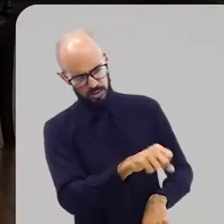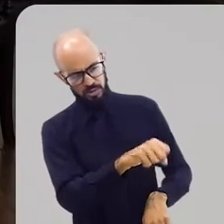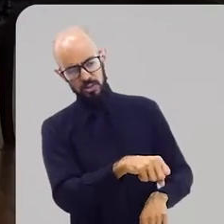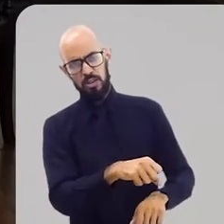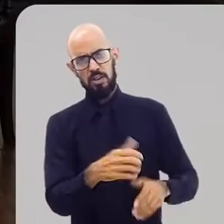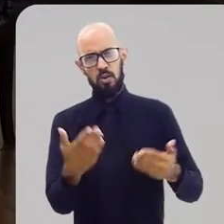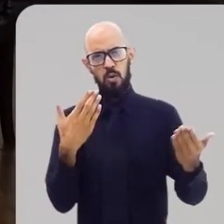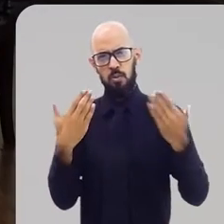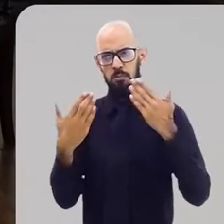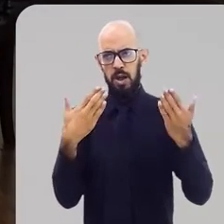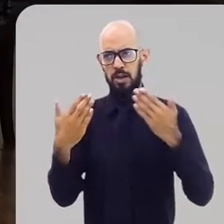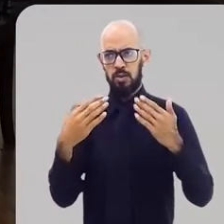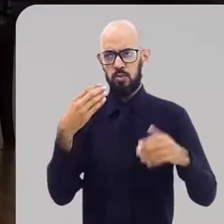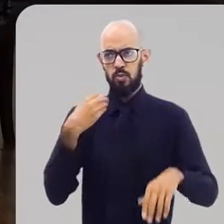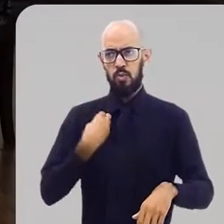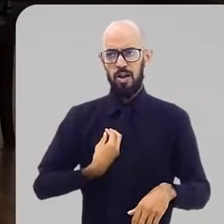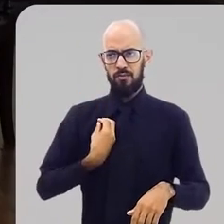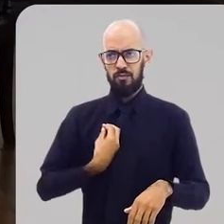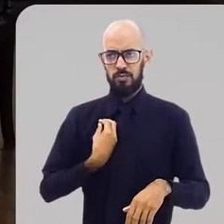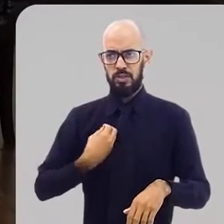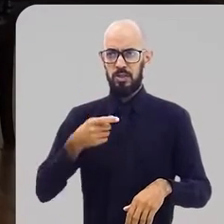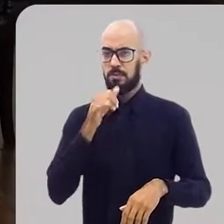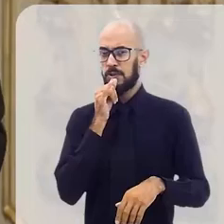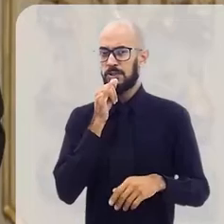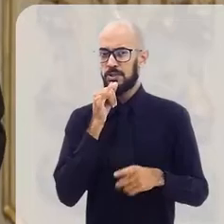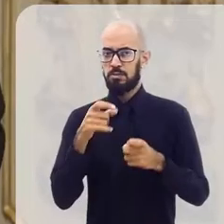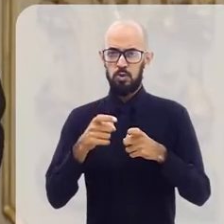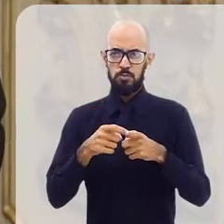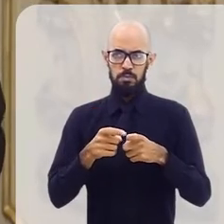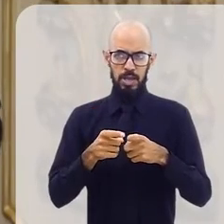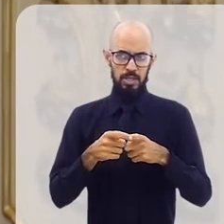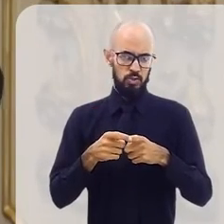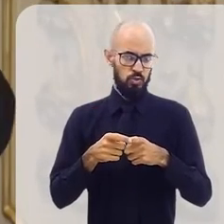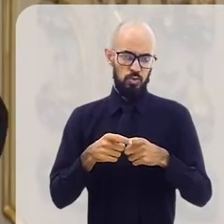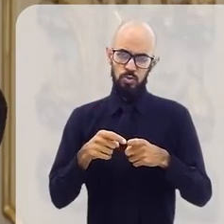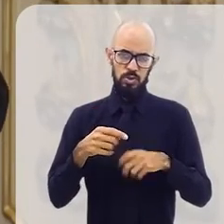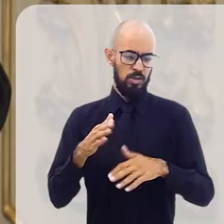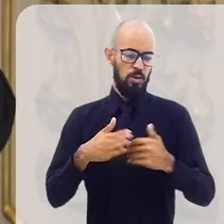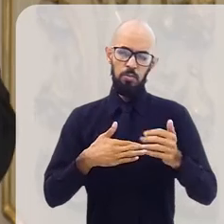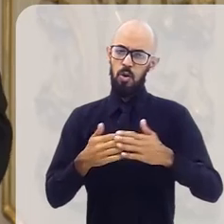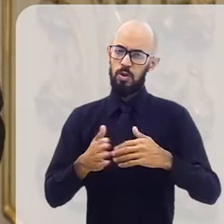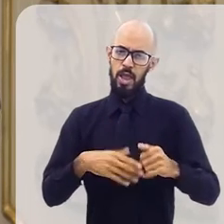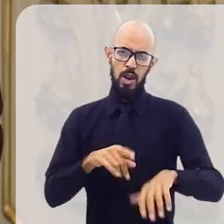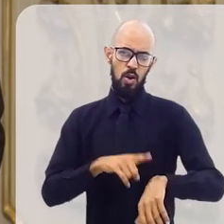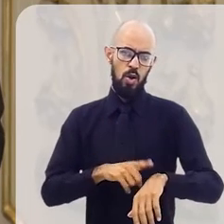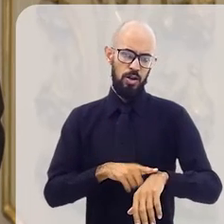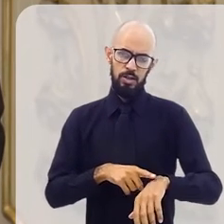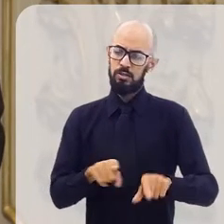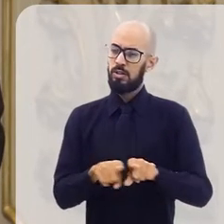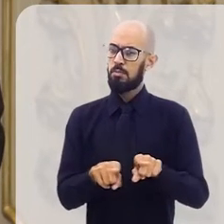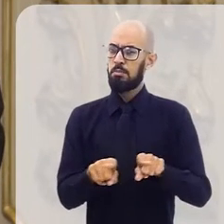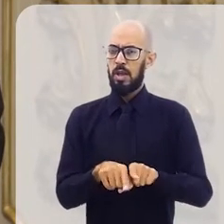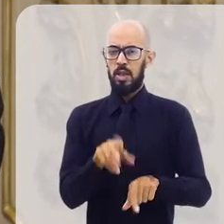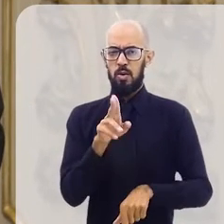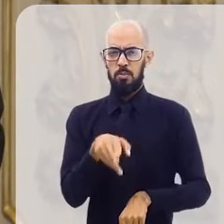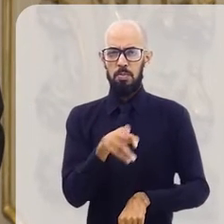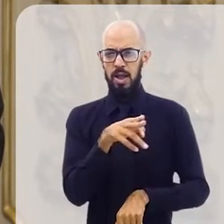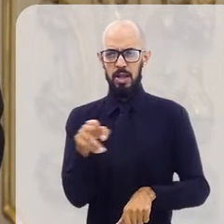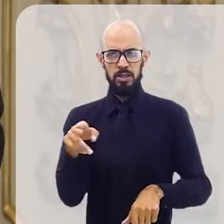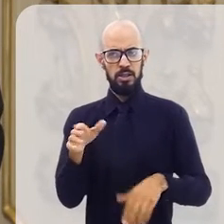digo que comparando com a vida do médico né que não tem hora a qualquer hora também O